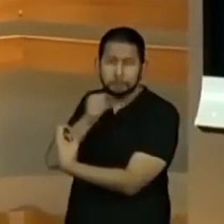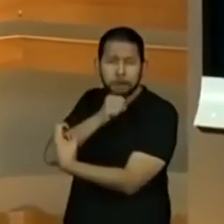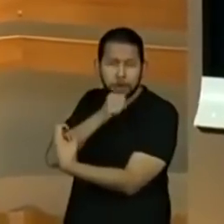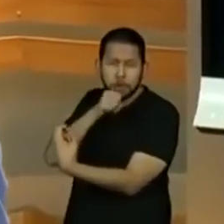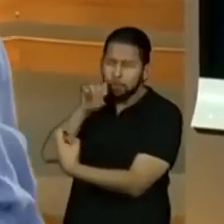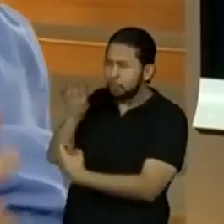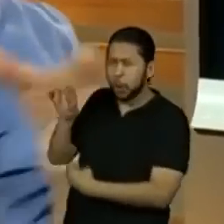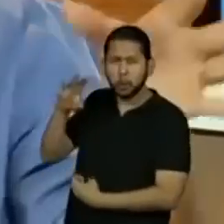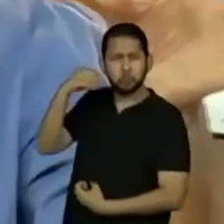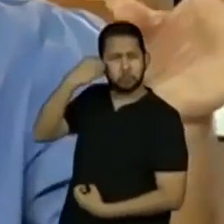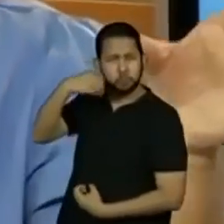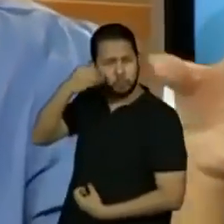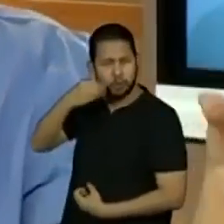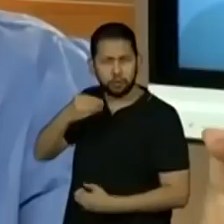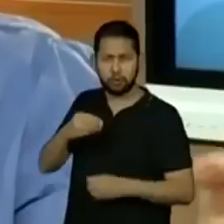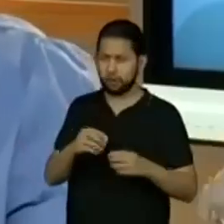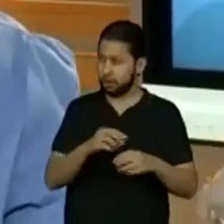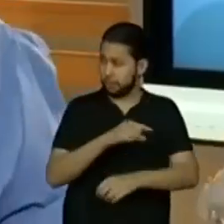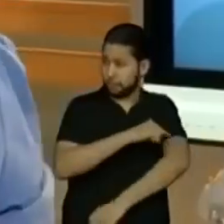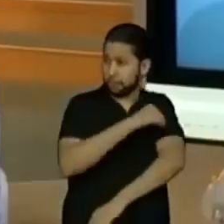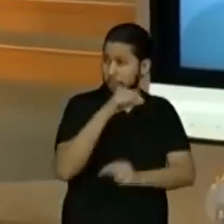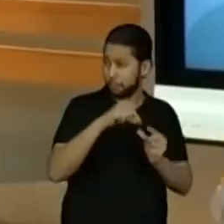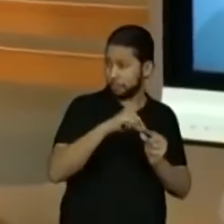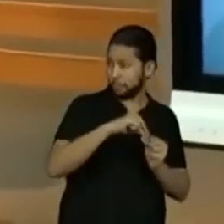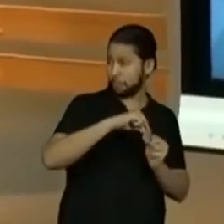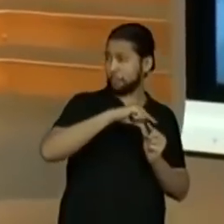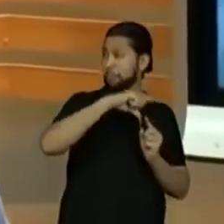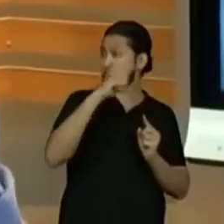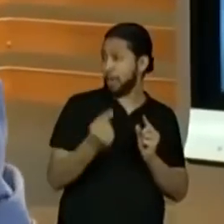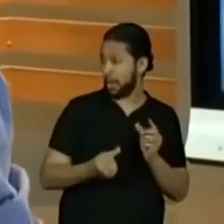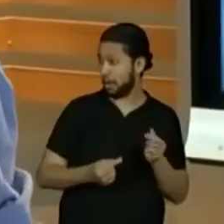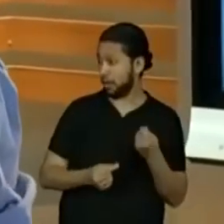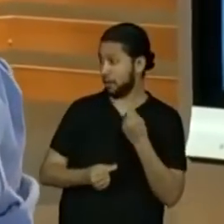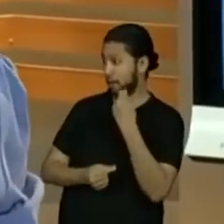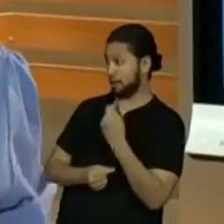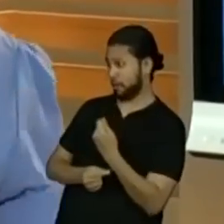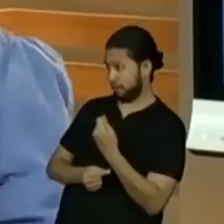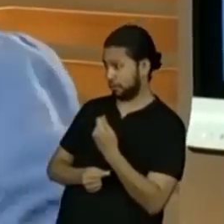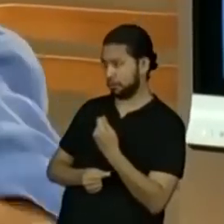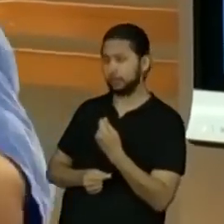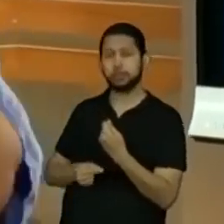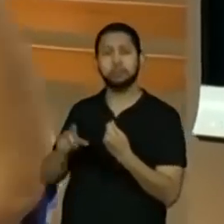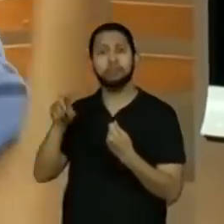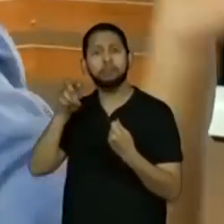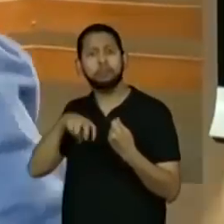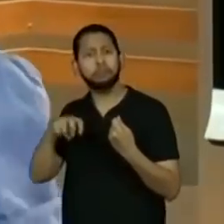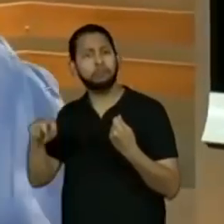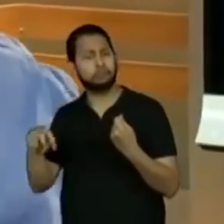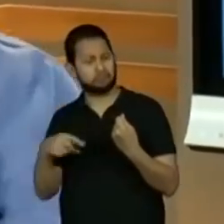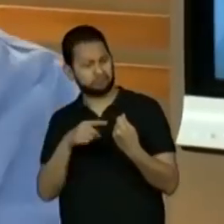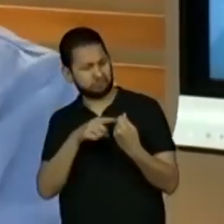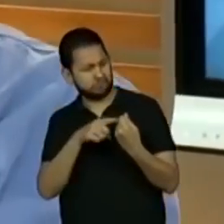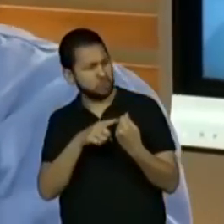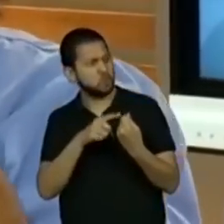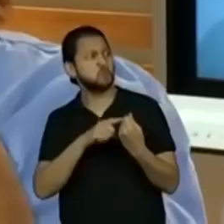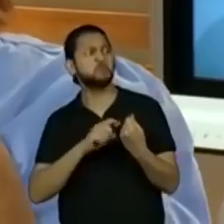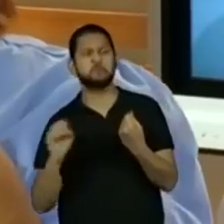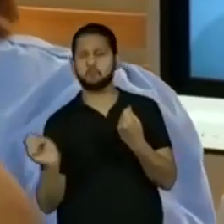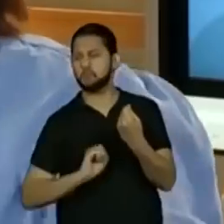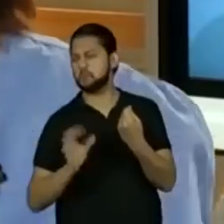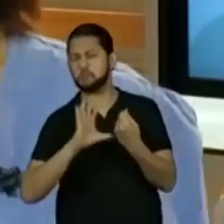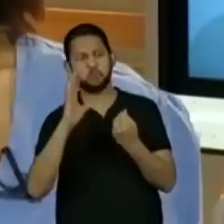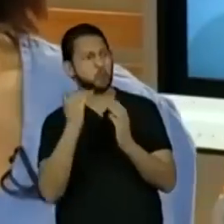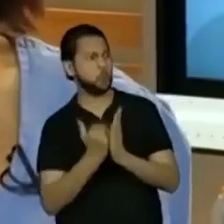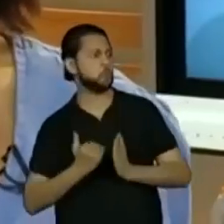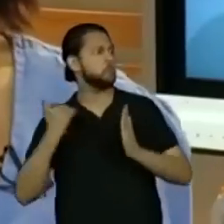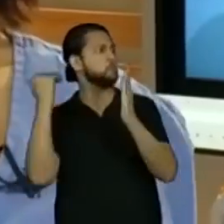assim: olha, essa pena vale mais do que o seu castelo todo, vale mais que esse reino todo. Essa